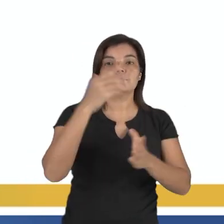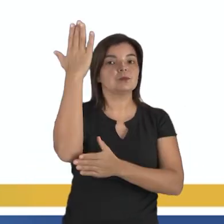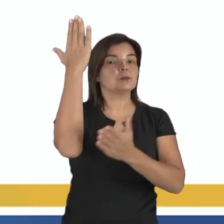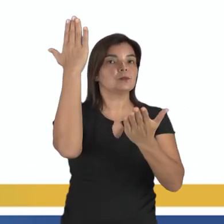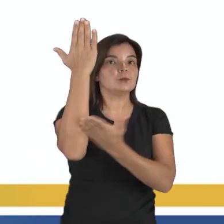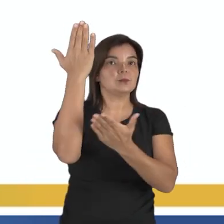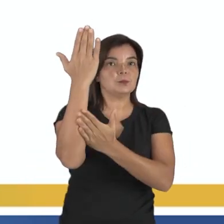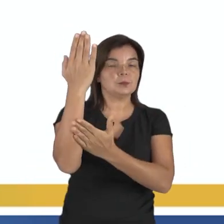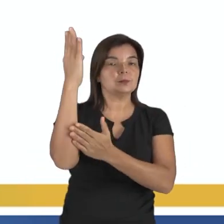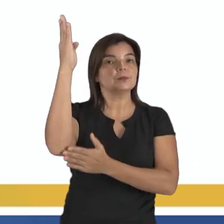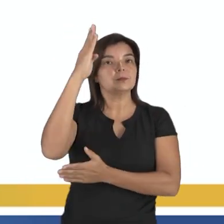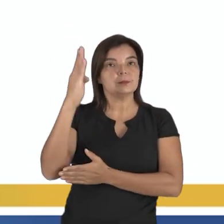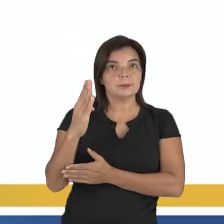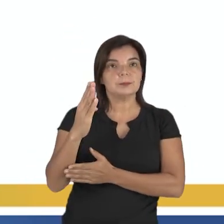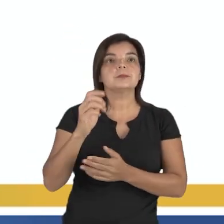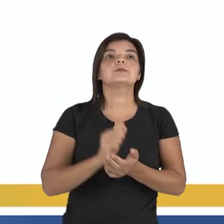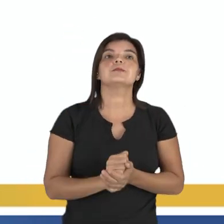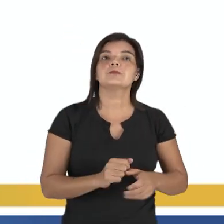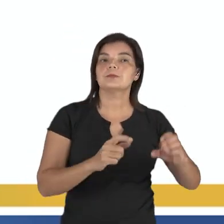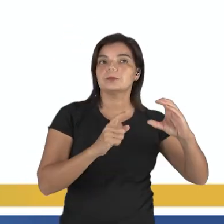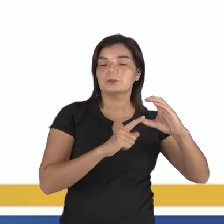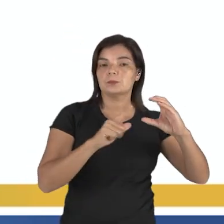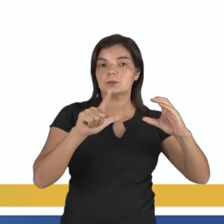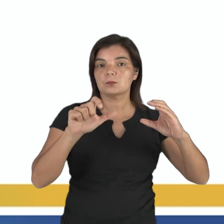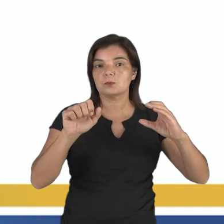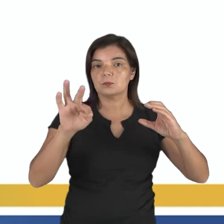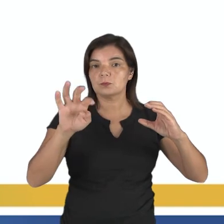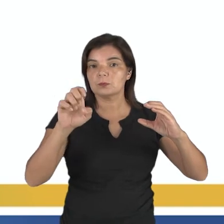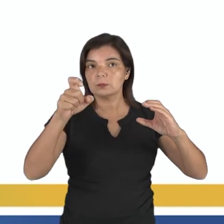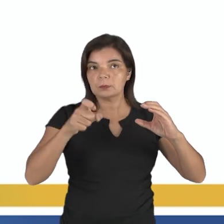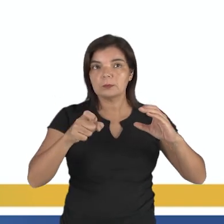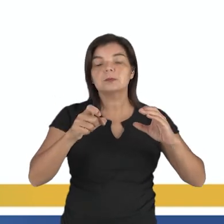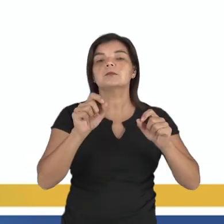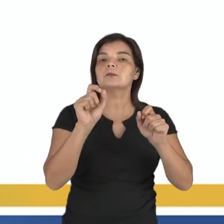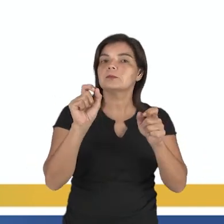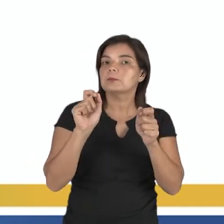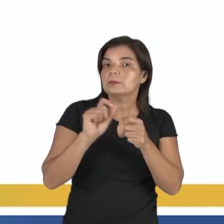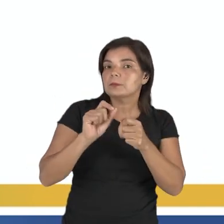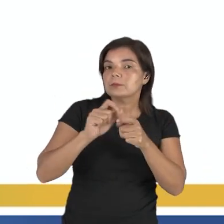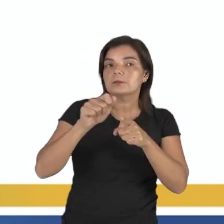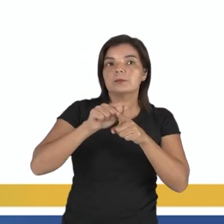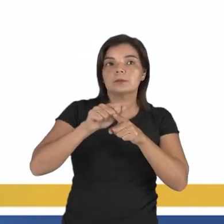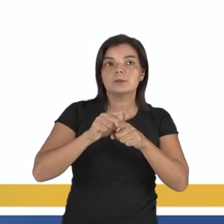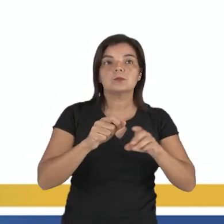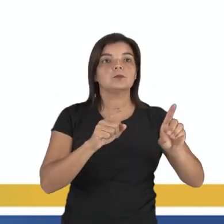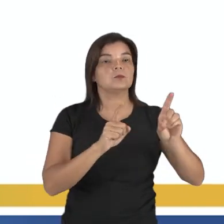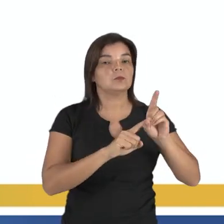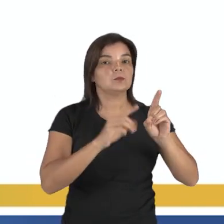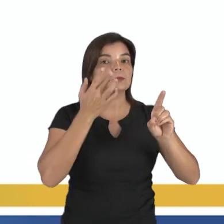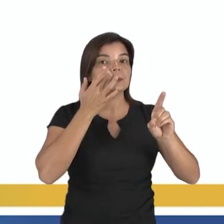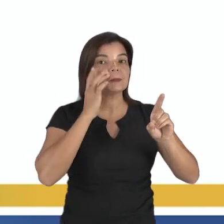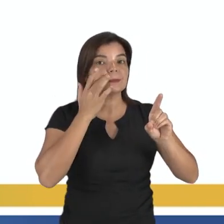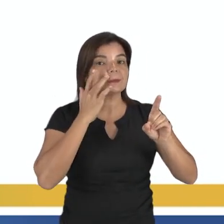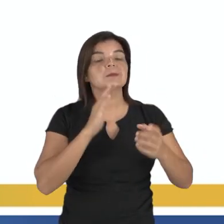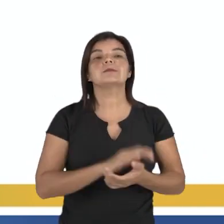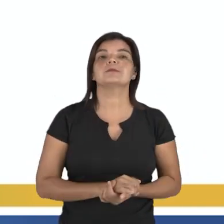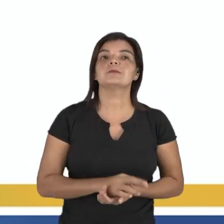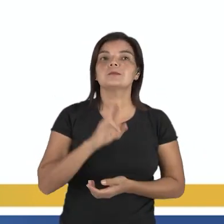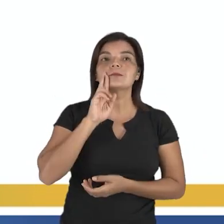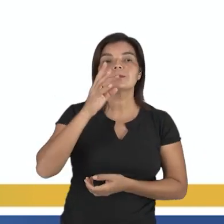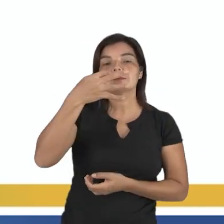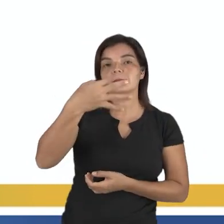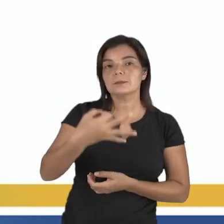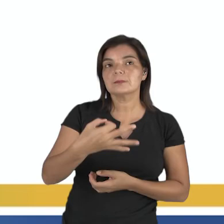indústria madeireira, C, o látex para a produção da borracha, ou D, a mineração de ouro. A